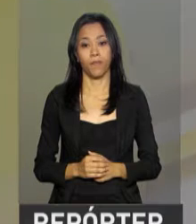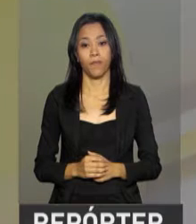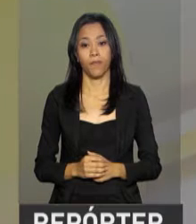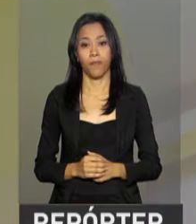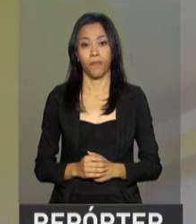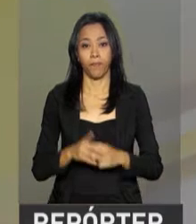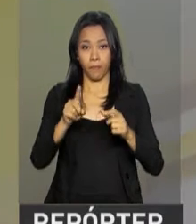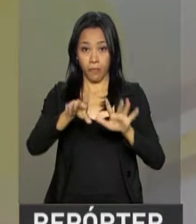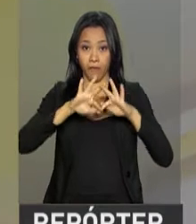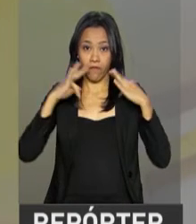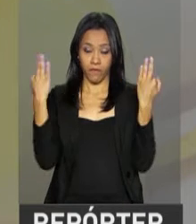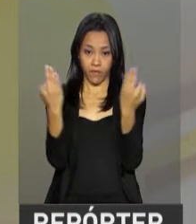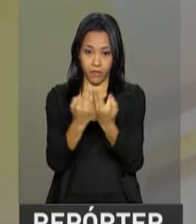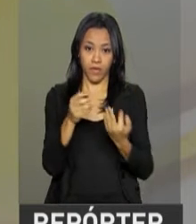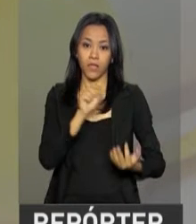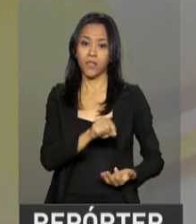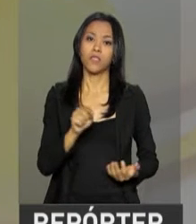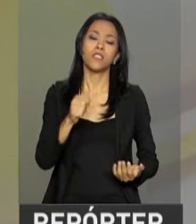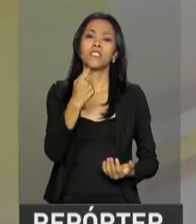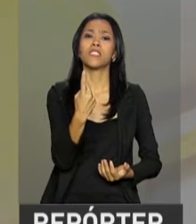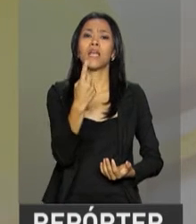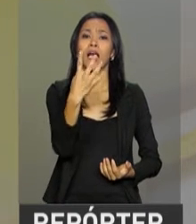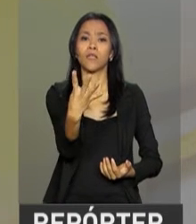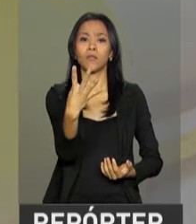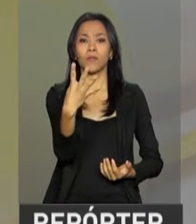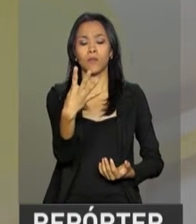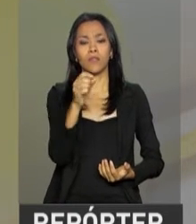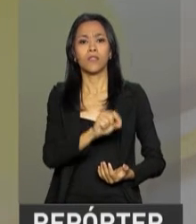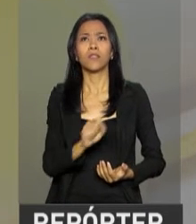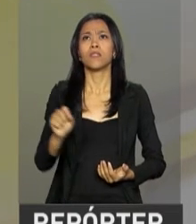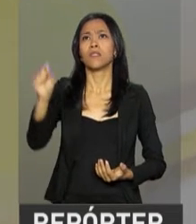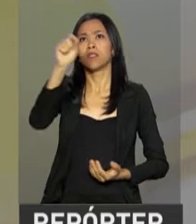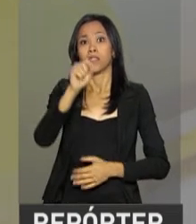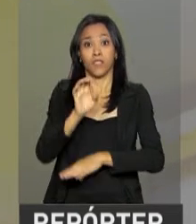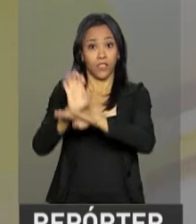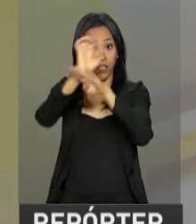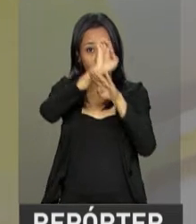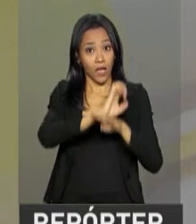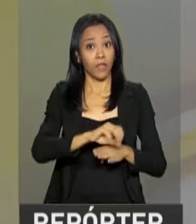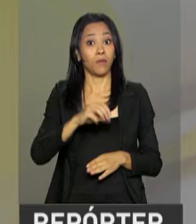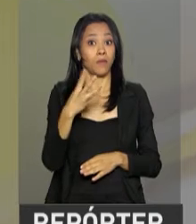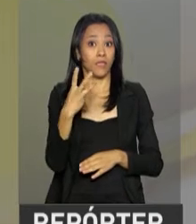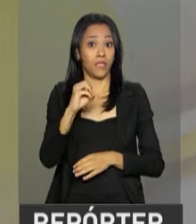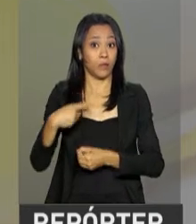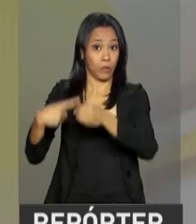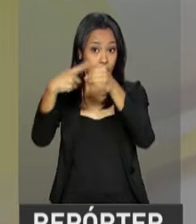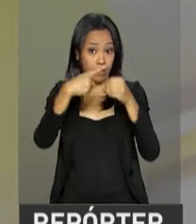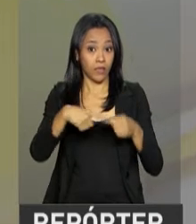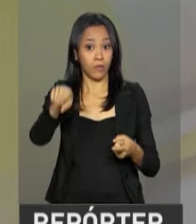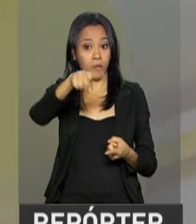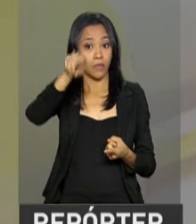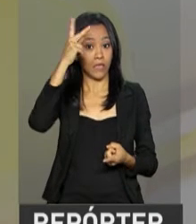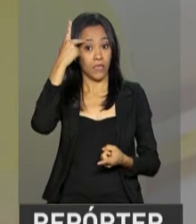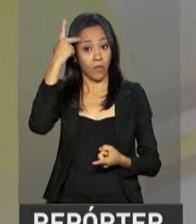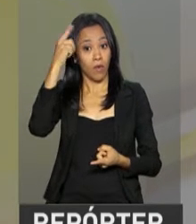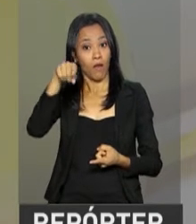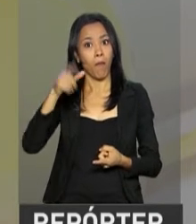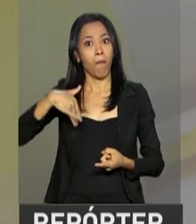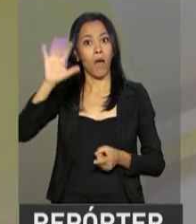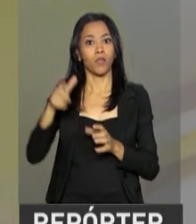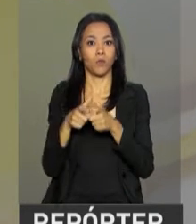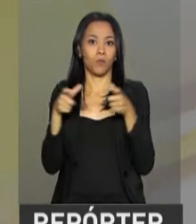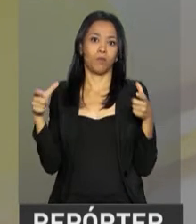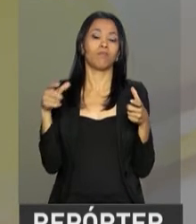famílias de 14 estados em 30 municípios vão receber as chaves da casa nova são paulo é o estado com maior número